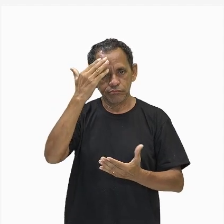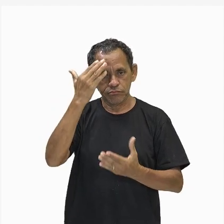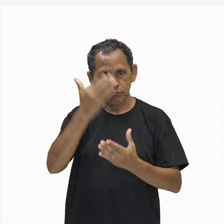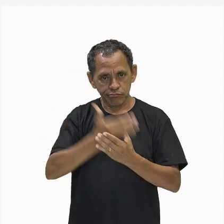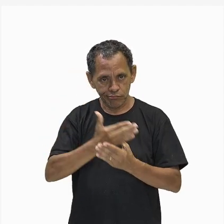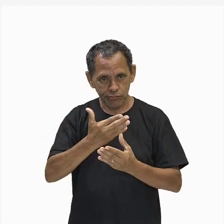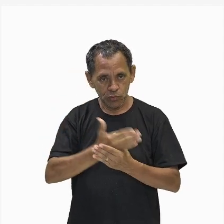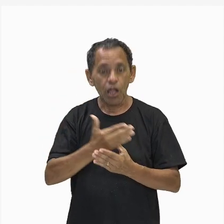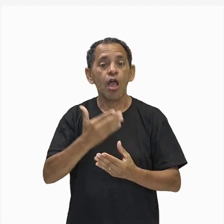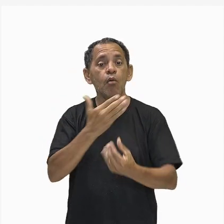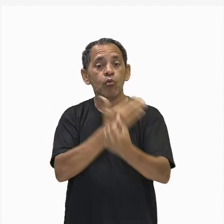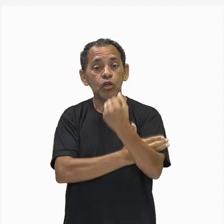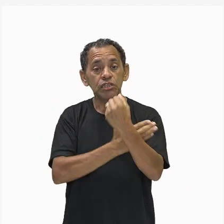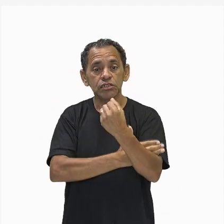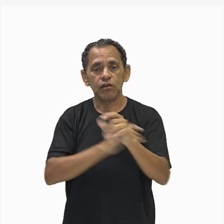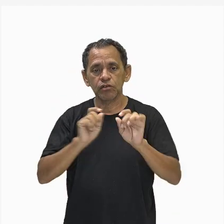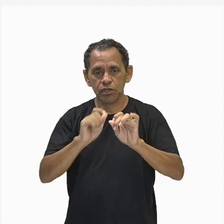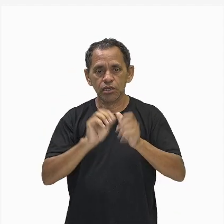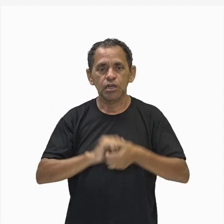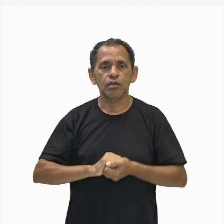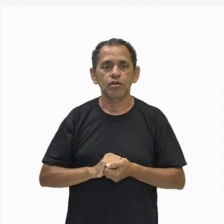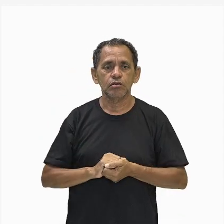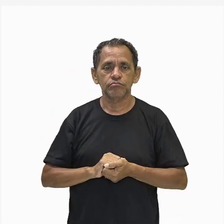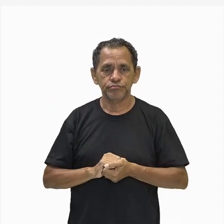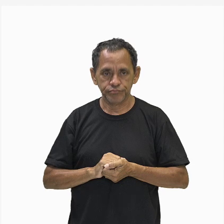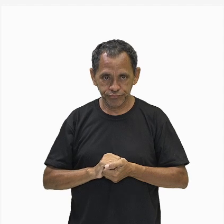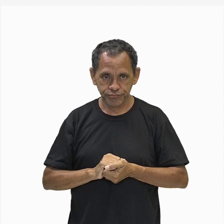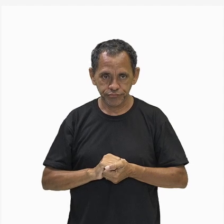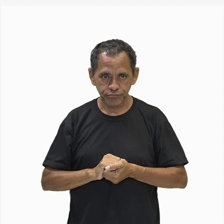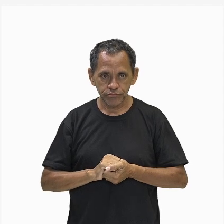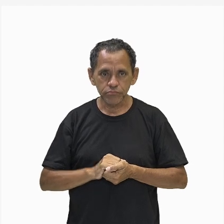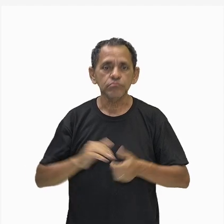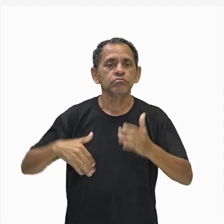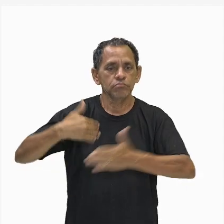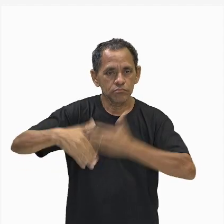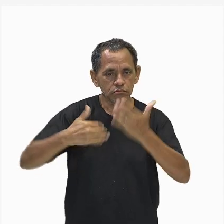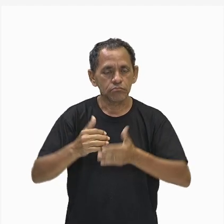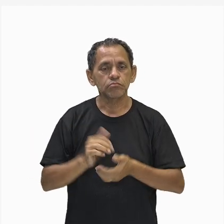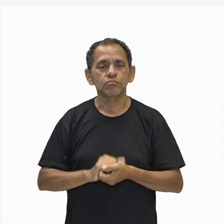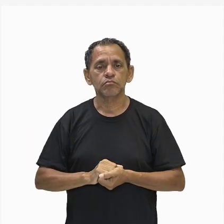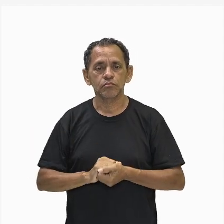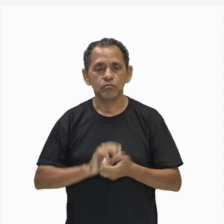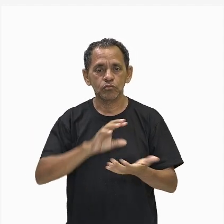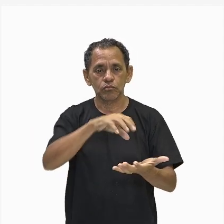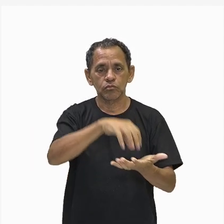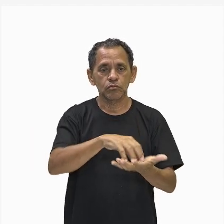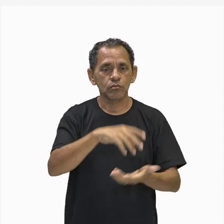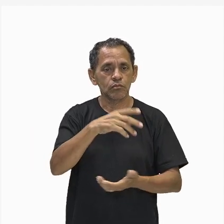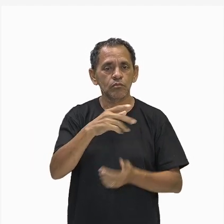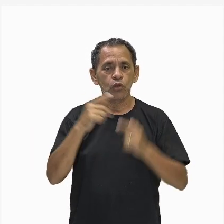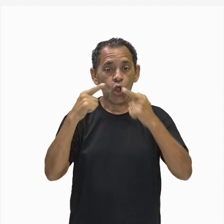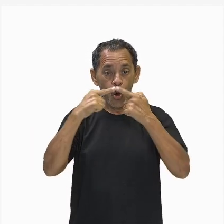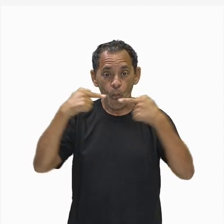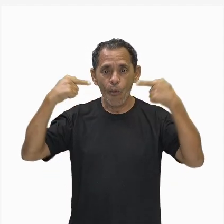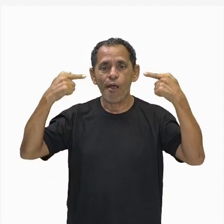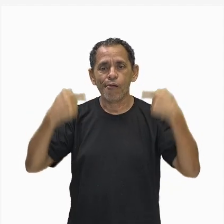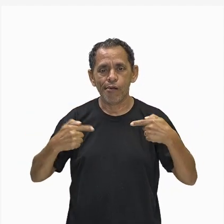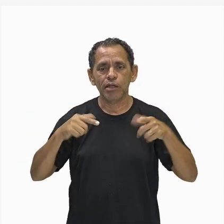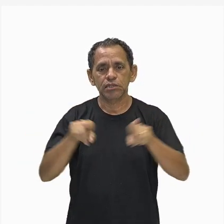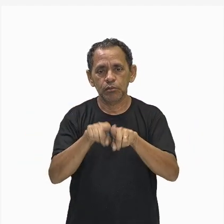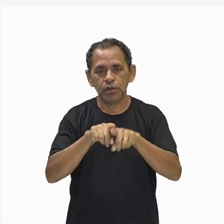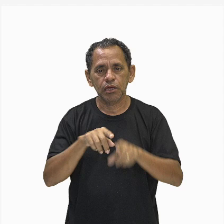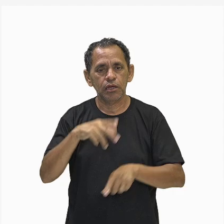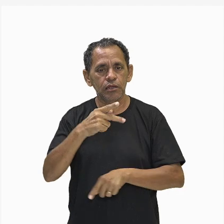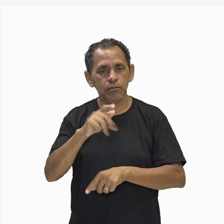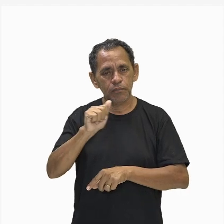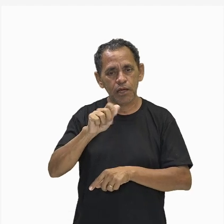Constantinopla. E olha só, o nome aí para o Império Bizantino é o quê? Patriarca, tá? Então, bispo